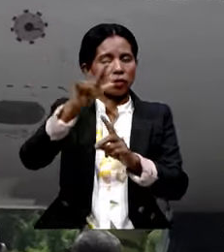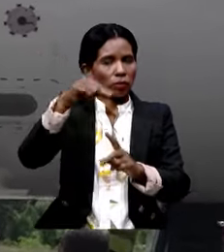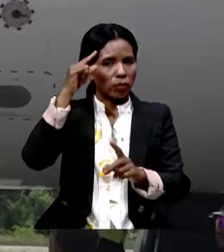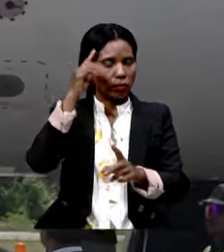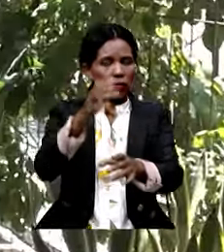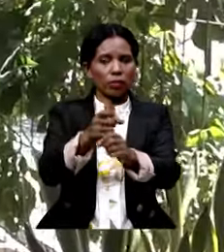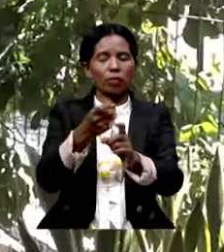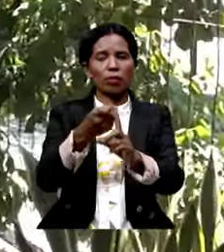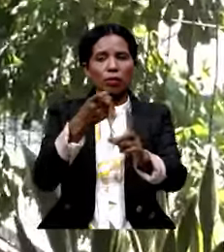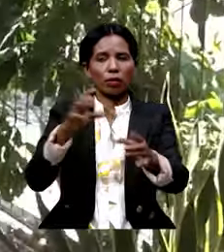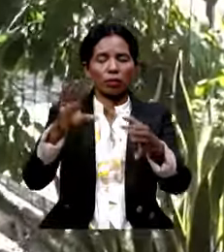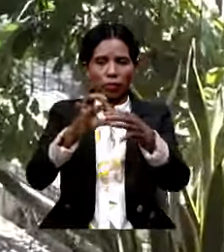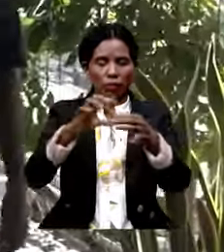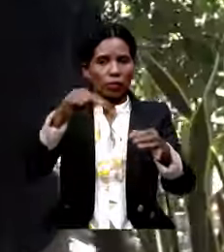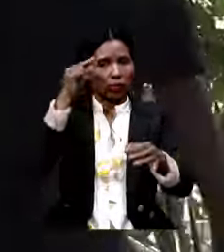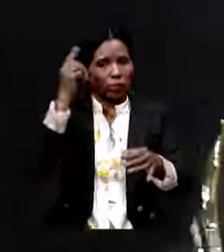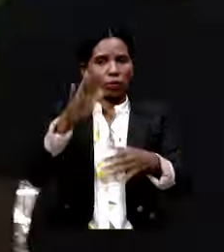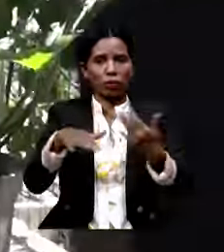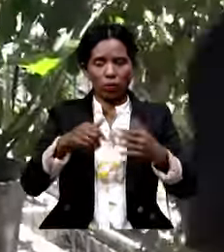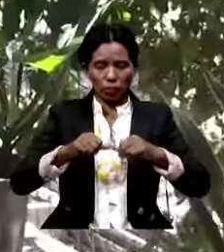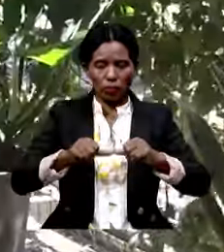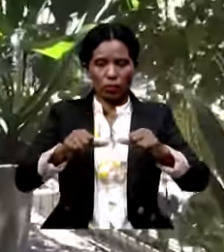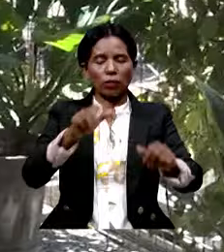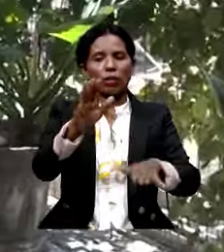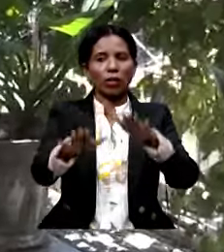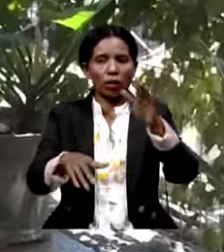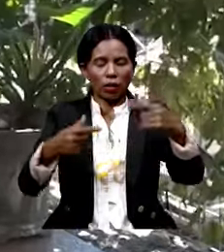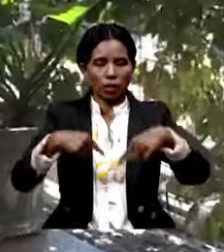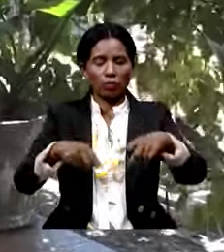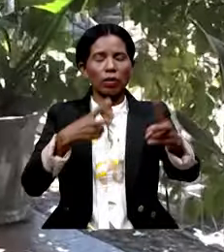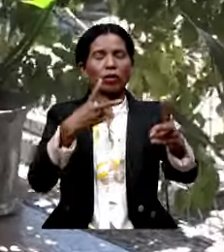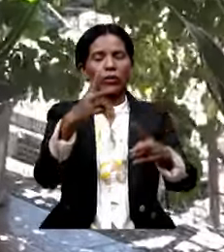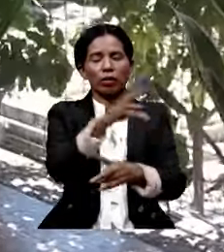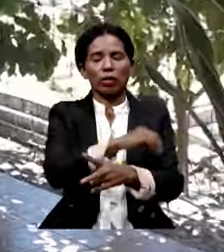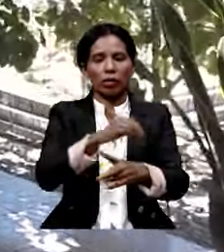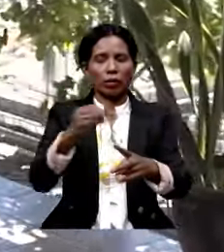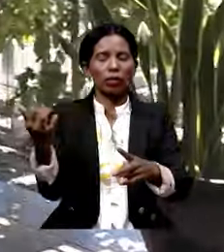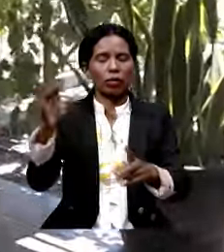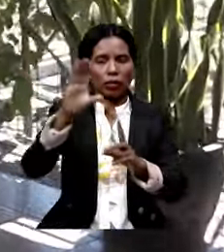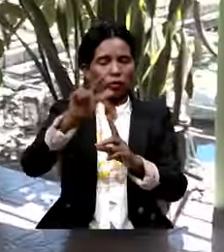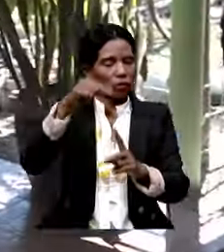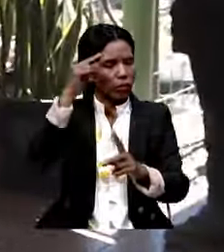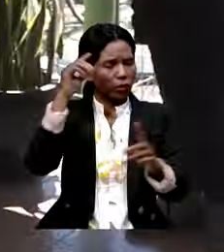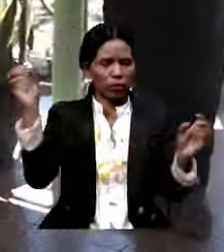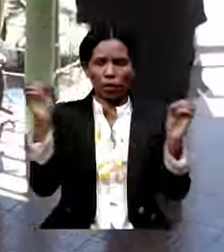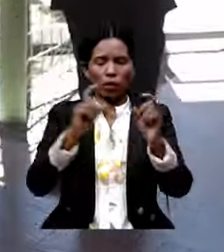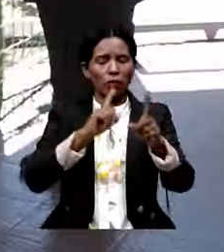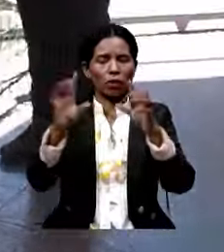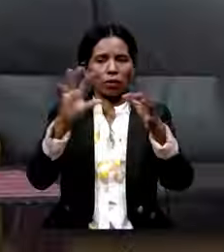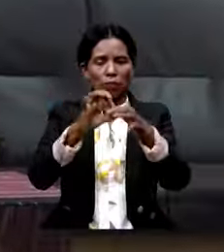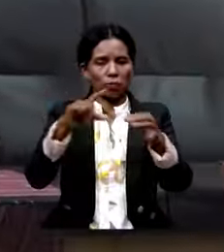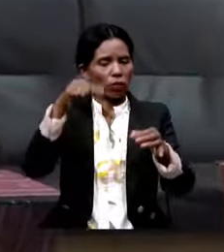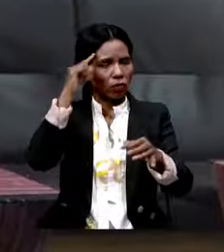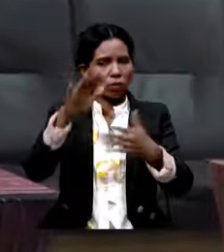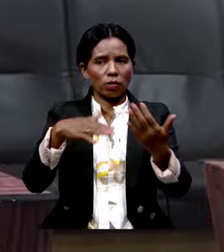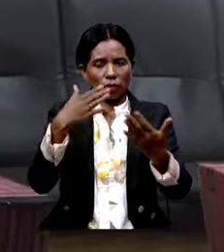Nebesimo Direita, Rússia, membro do governo Sira, continua lá o que era Bahia Salão VIP, e a Nebe, chefe de governo, leia comentário com membro do governo Sira,